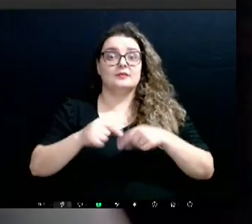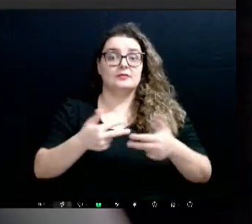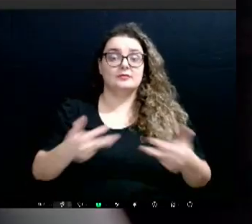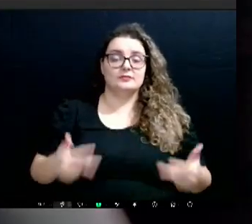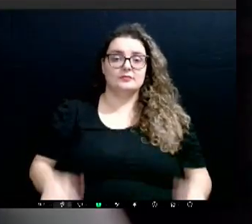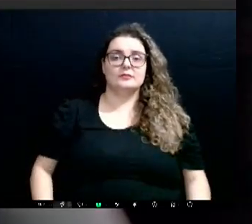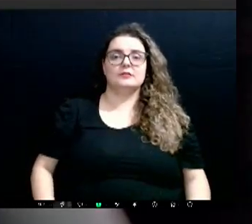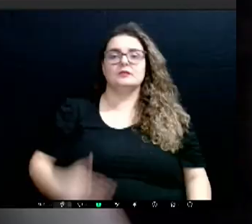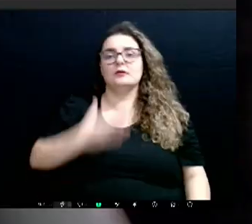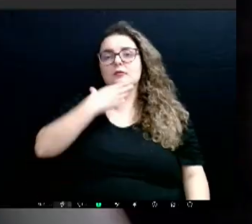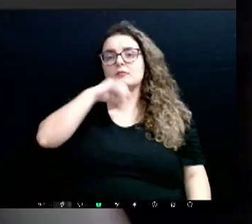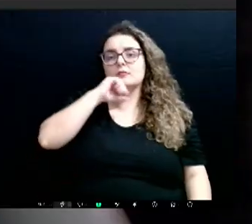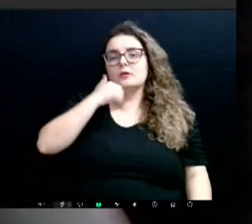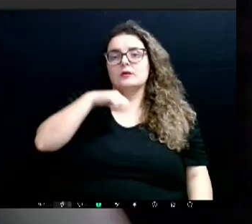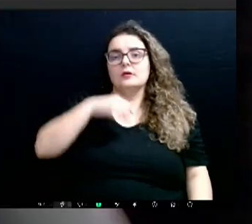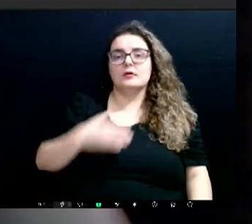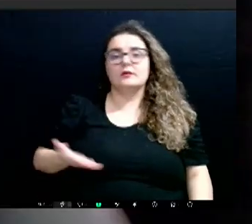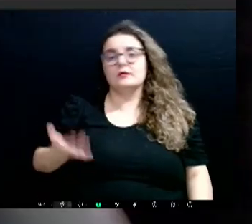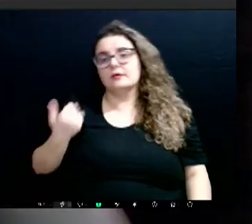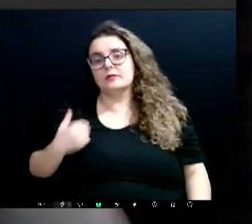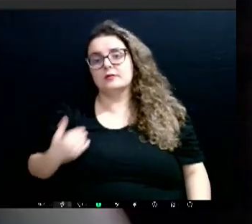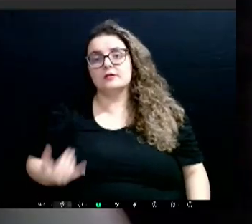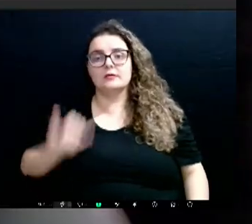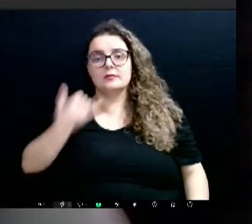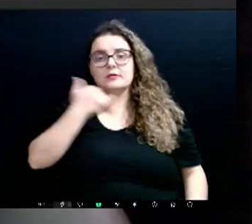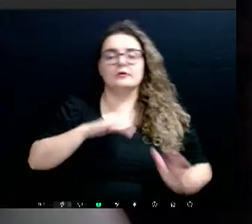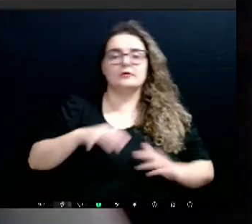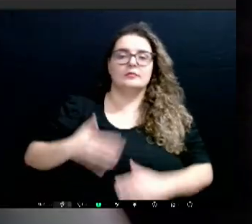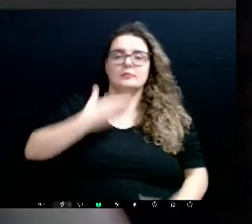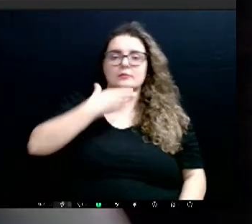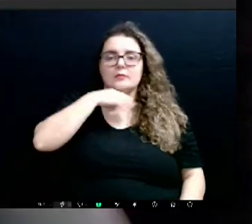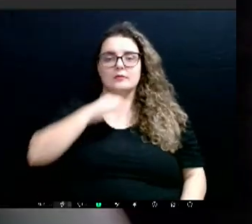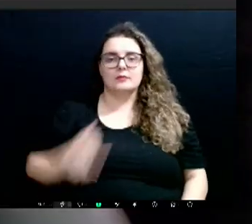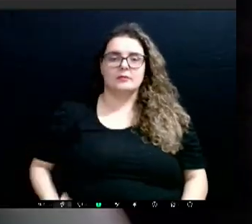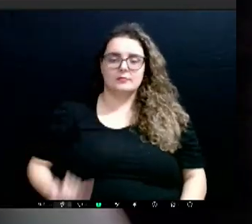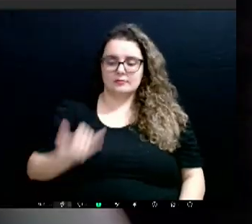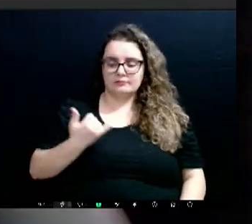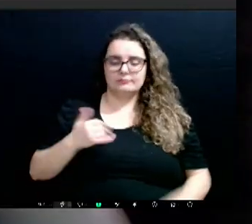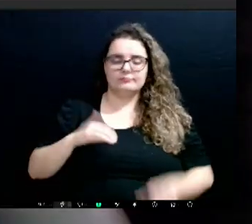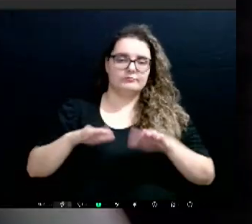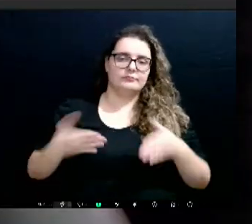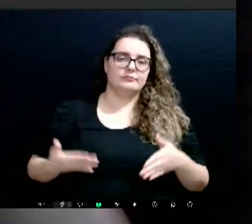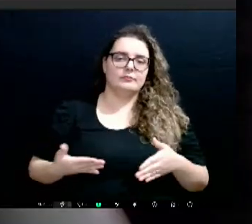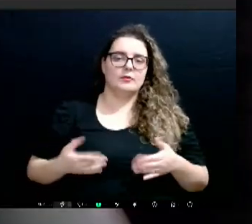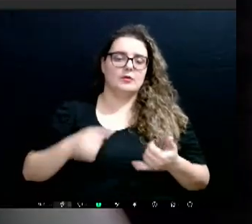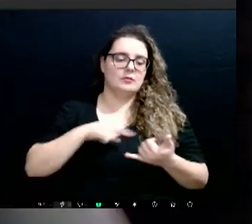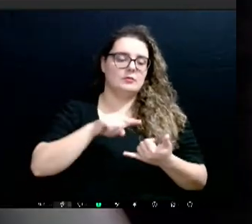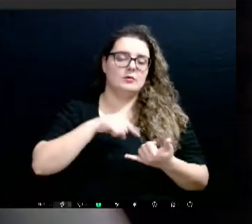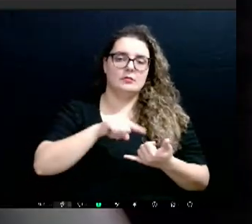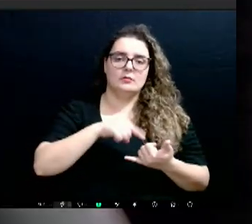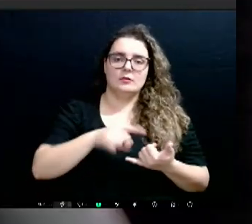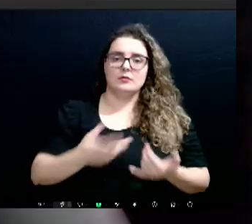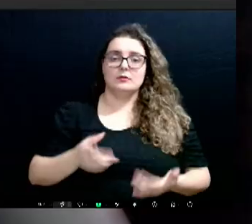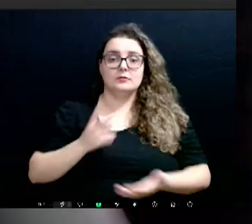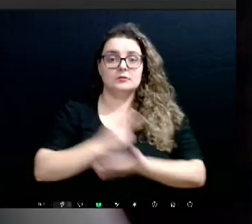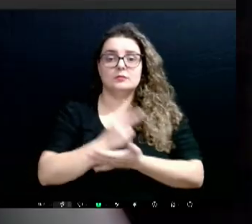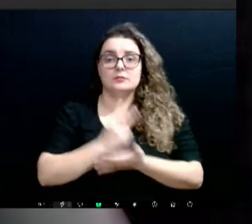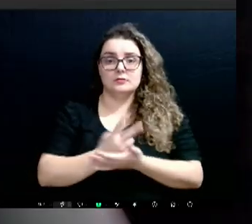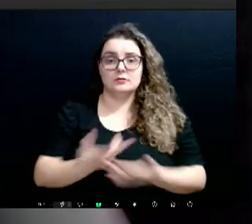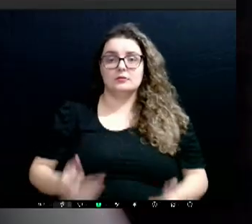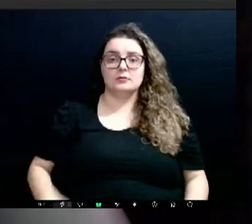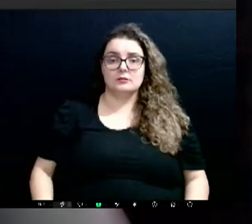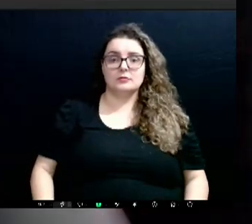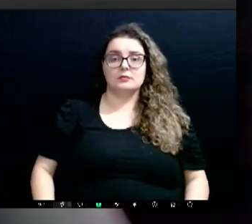falando, não, vamos tirar o celular, não sei o quê. Só que o pai está com o celular na mesa, o pai está segurando o celular o tempo todo, o pai fala, não, é minha hora de